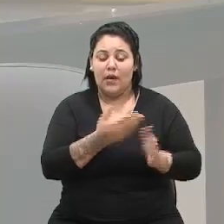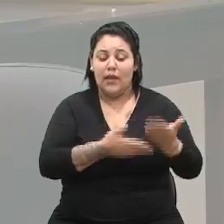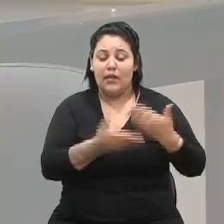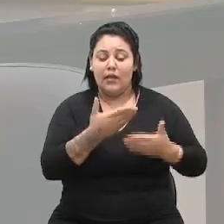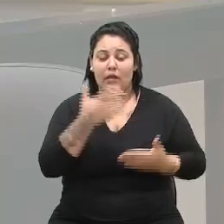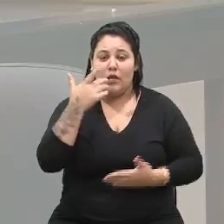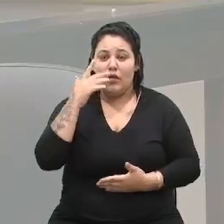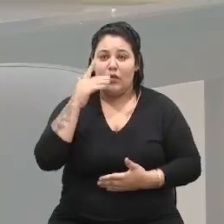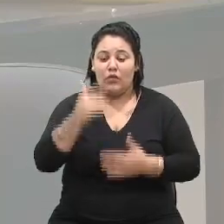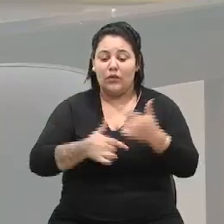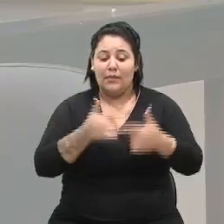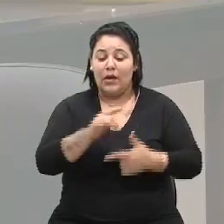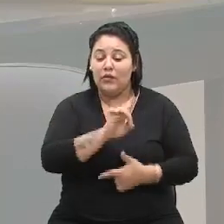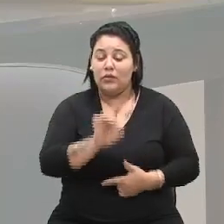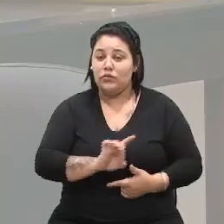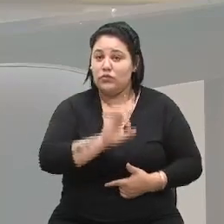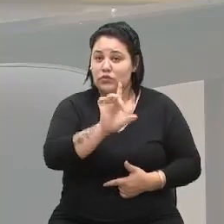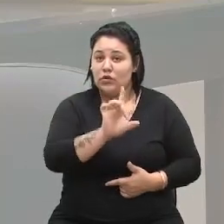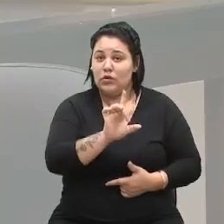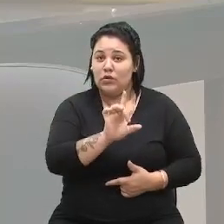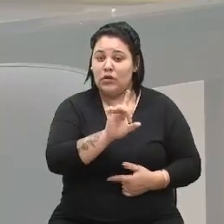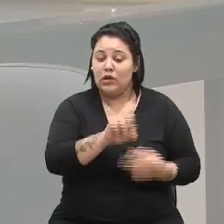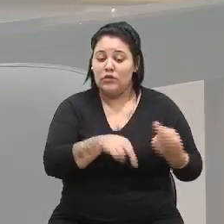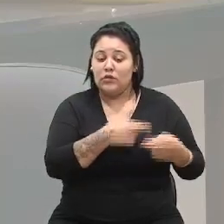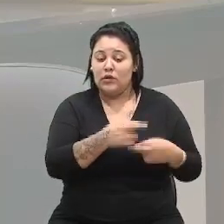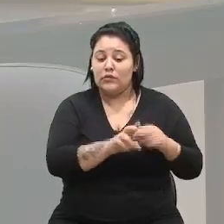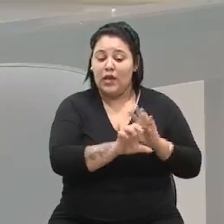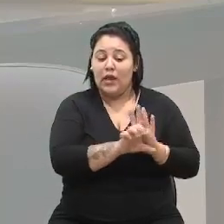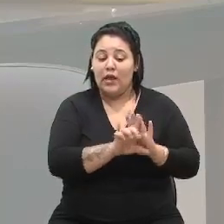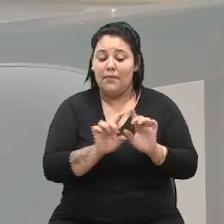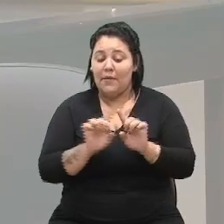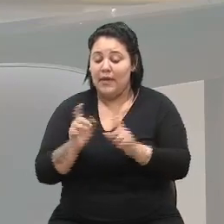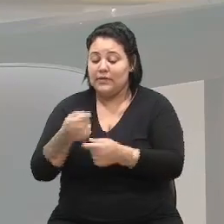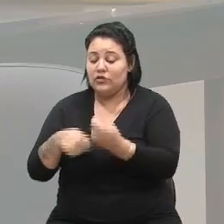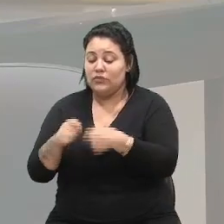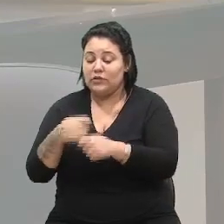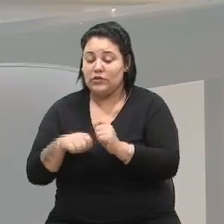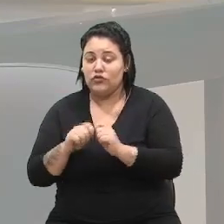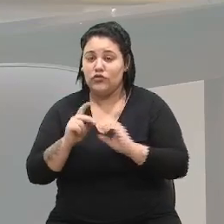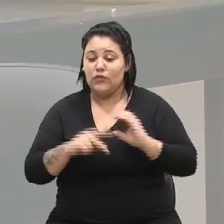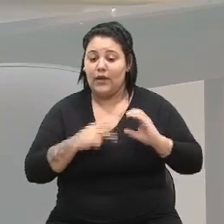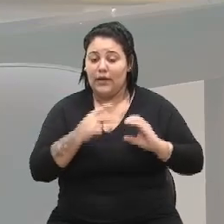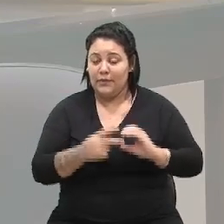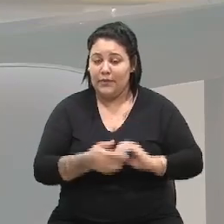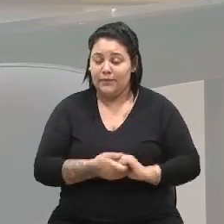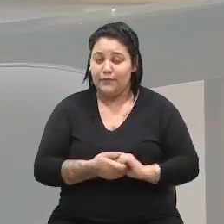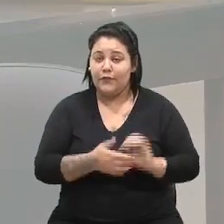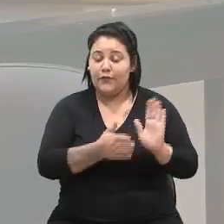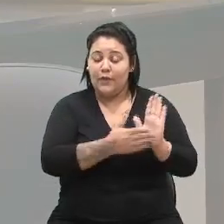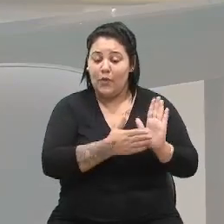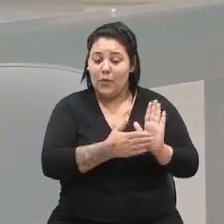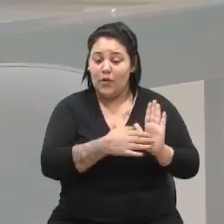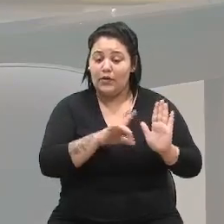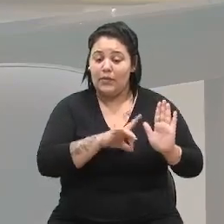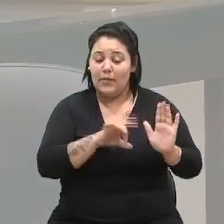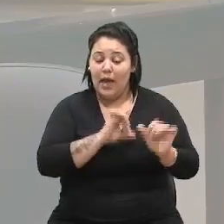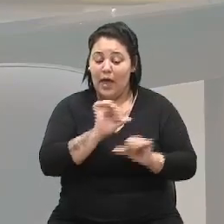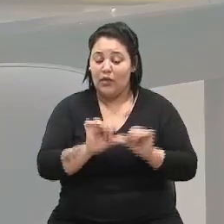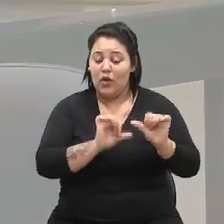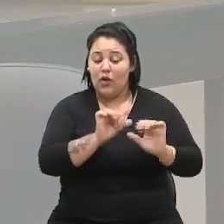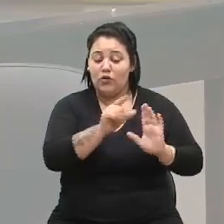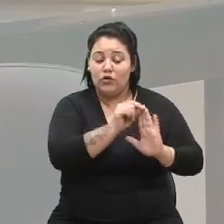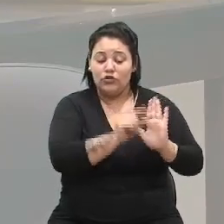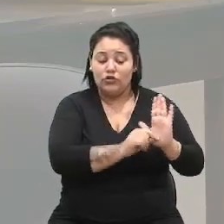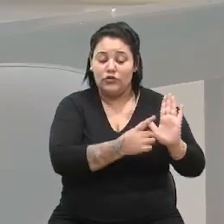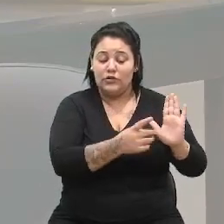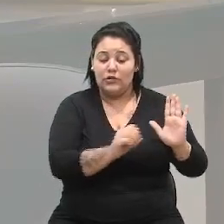não só legislativos quanto administrativos da Casa. Propõe também alteração no artigo 107,